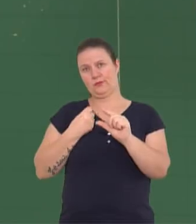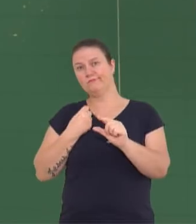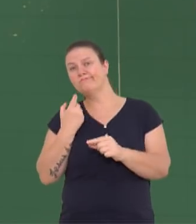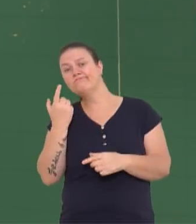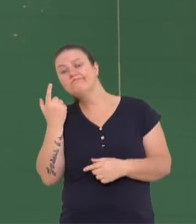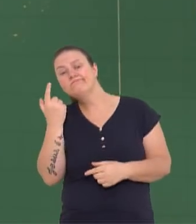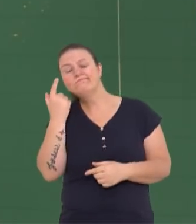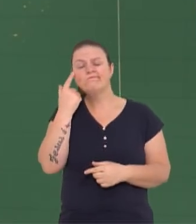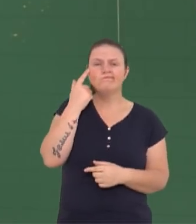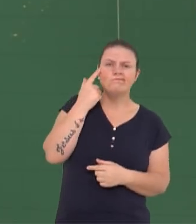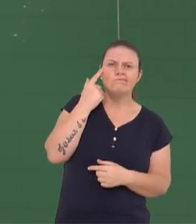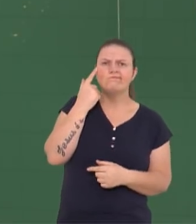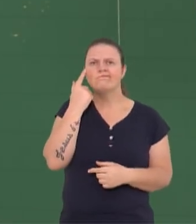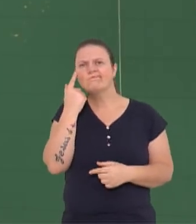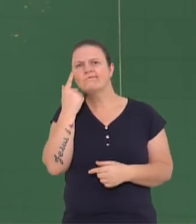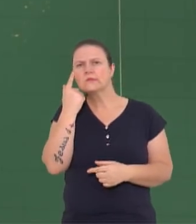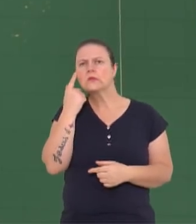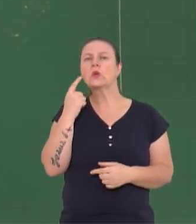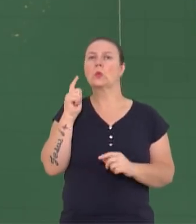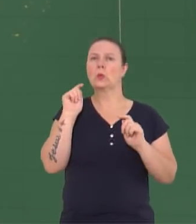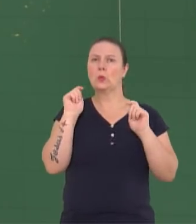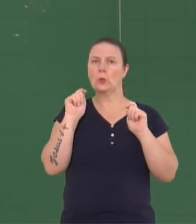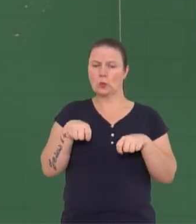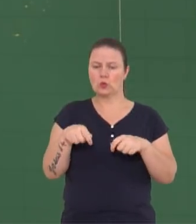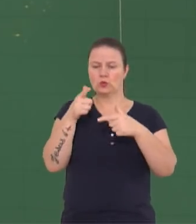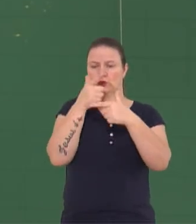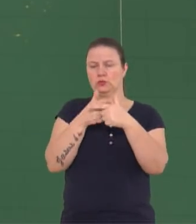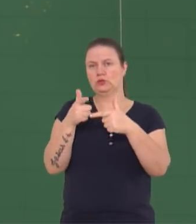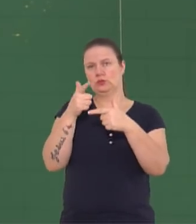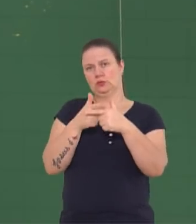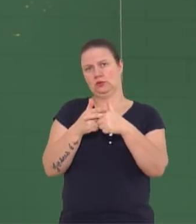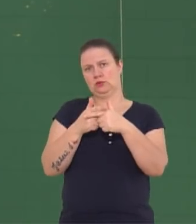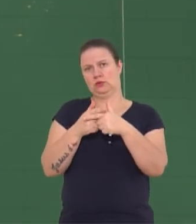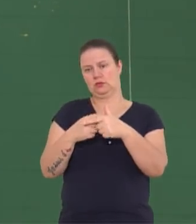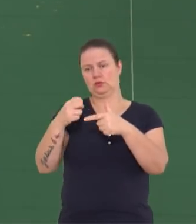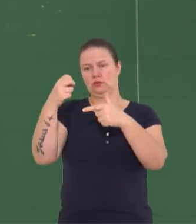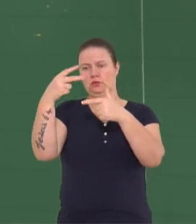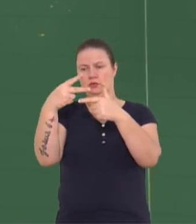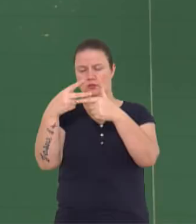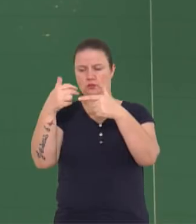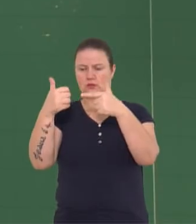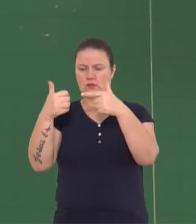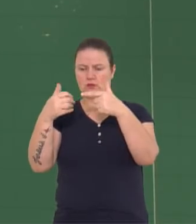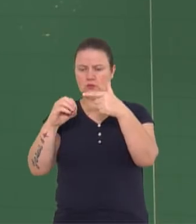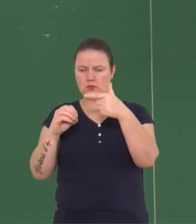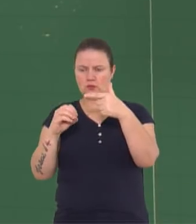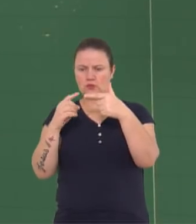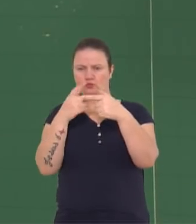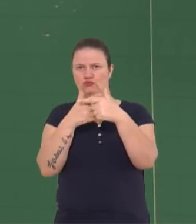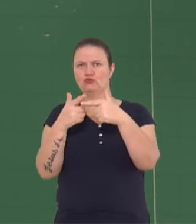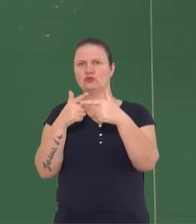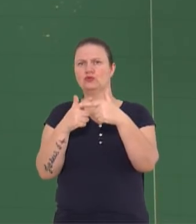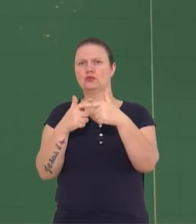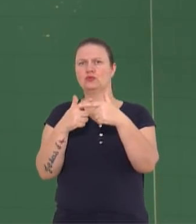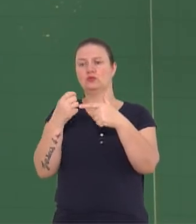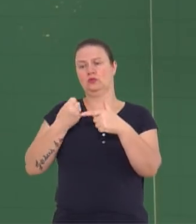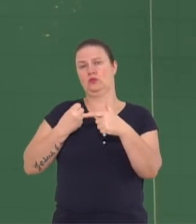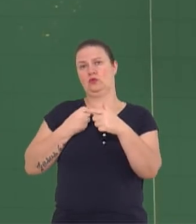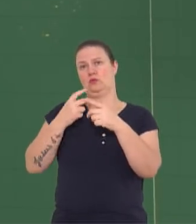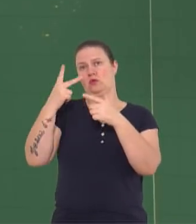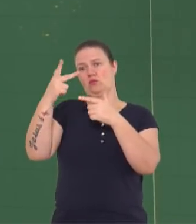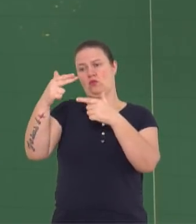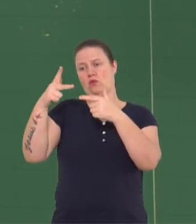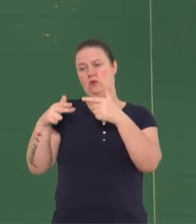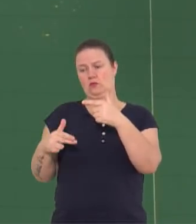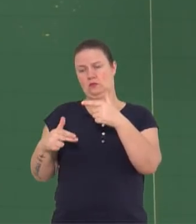Será? Será que eu não consigo dividir o 2 e o 10 por um mesmo número? Ah, professora,